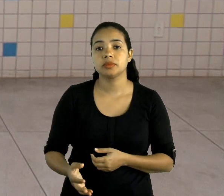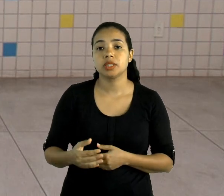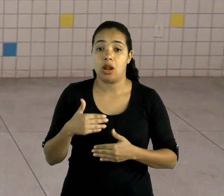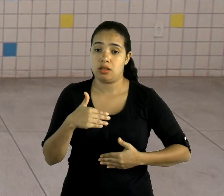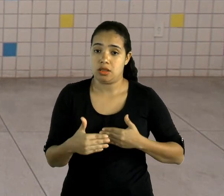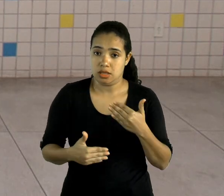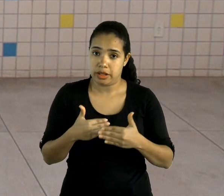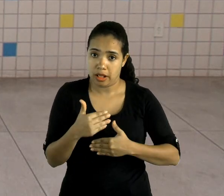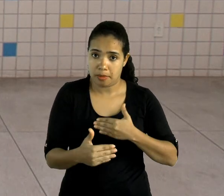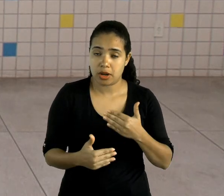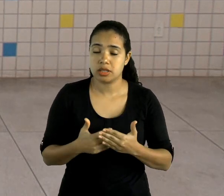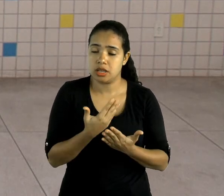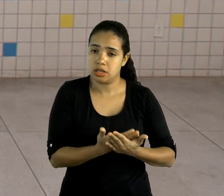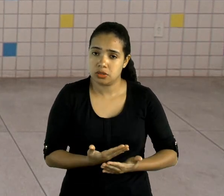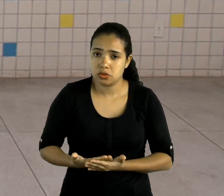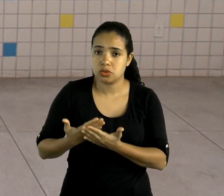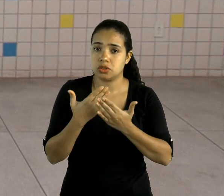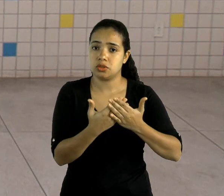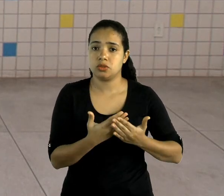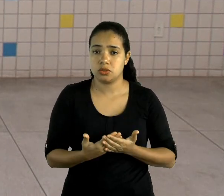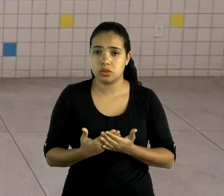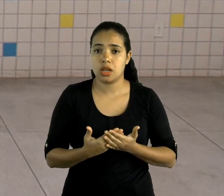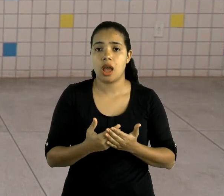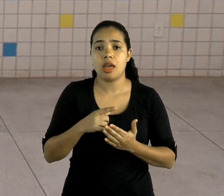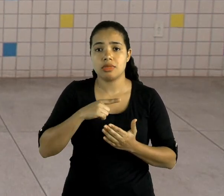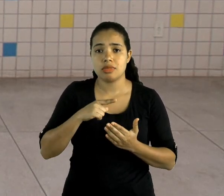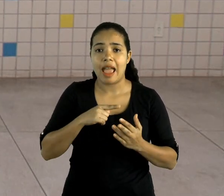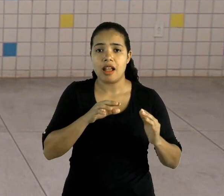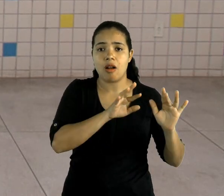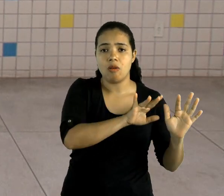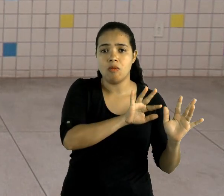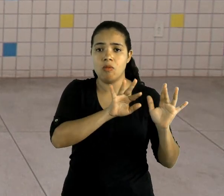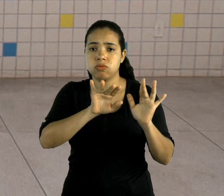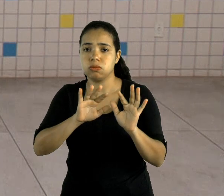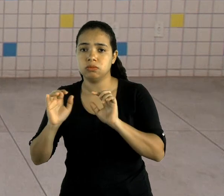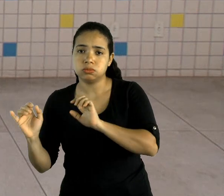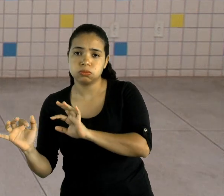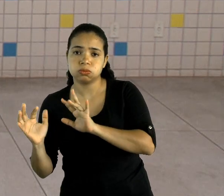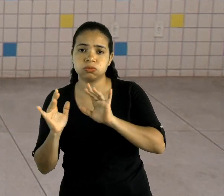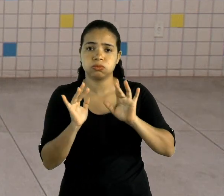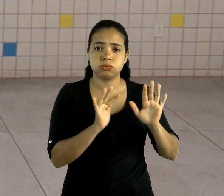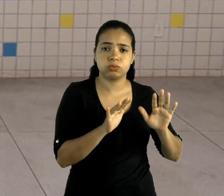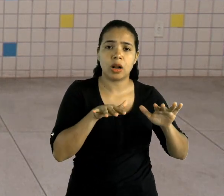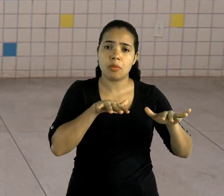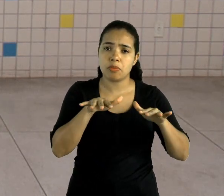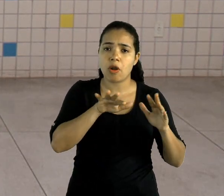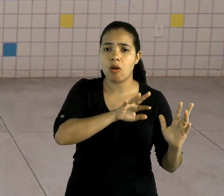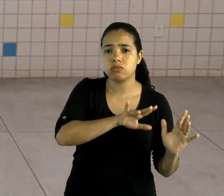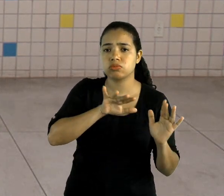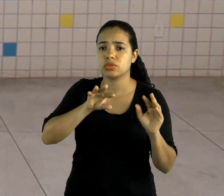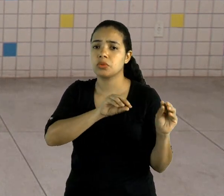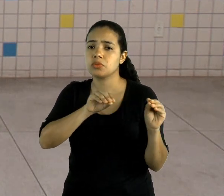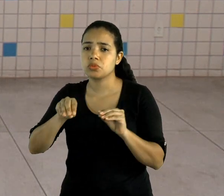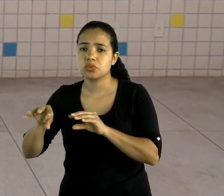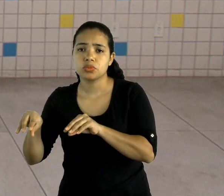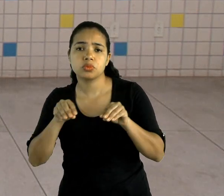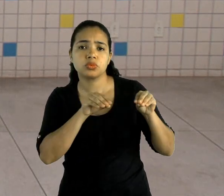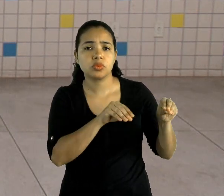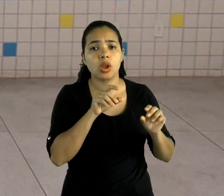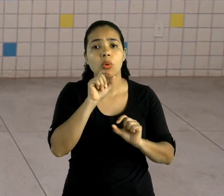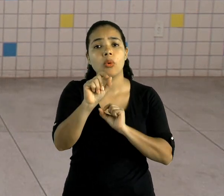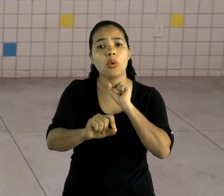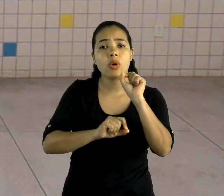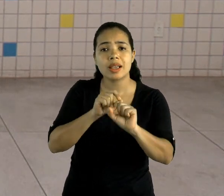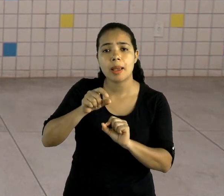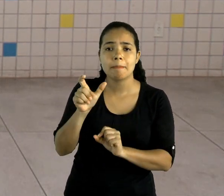que nós iremos estudar, nós vamos ver sobre os fluxos migratórios. Primeiro, o que é uma migração? Nós temos que entender